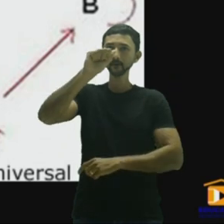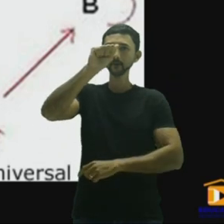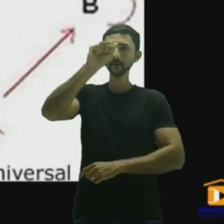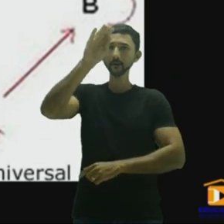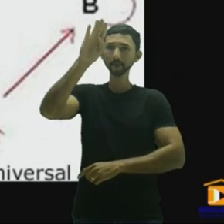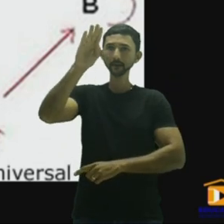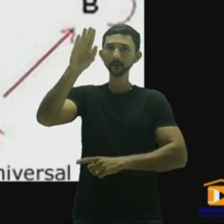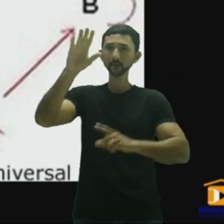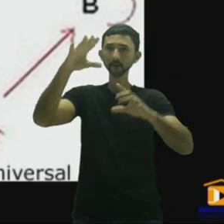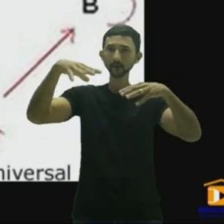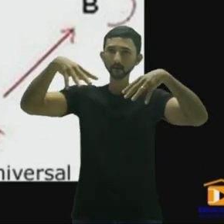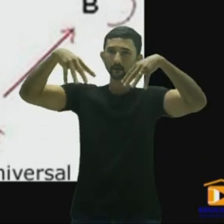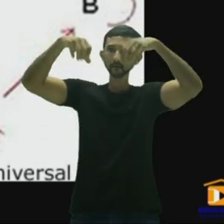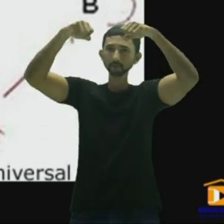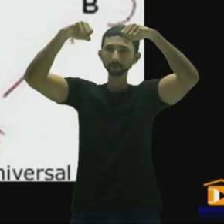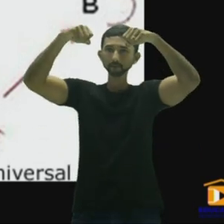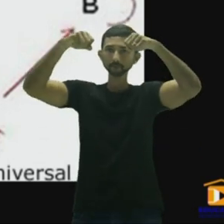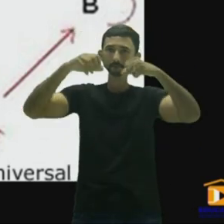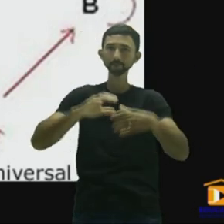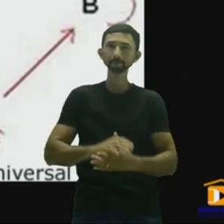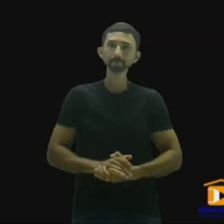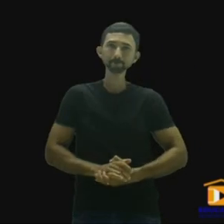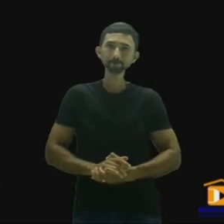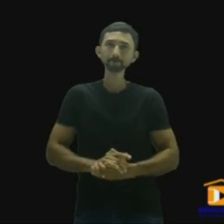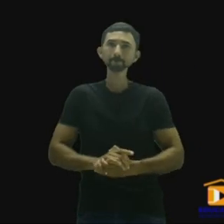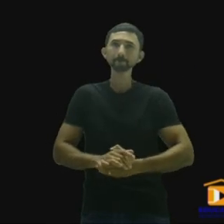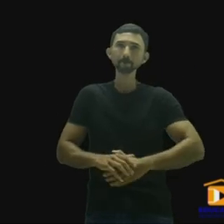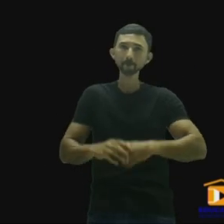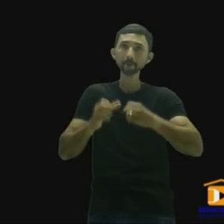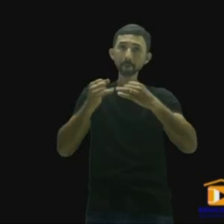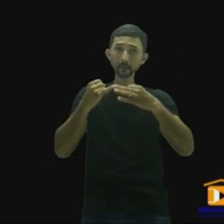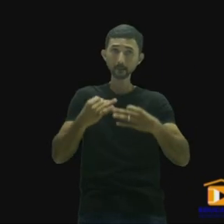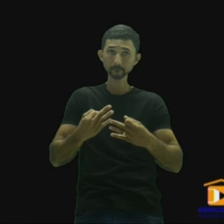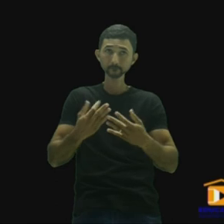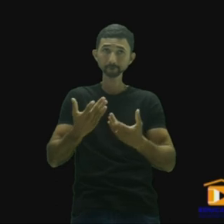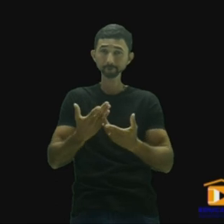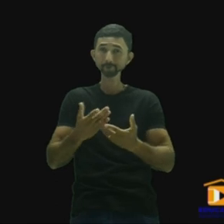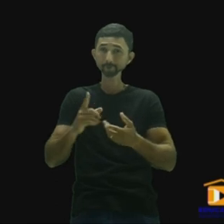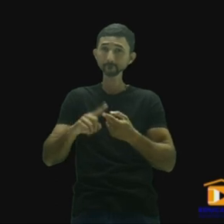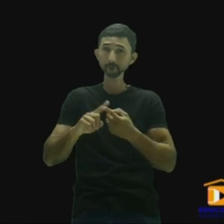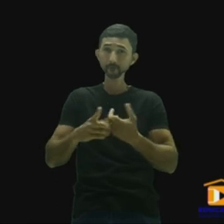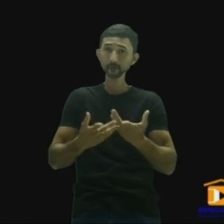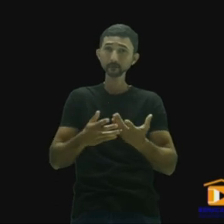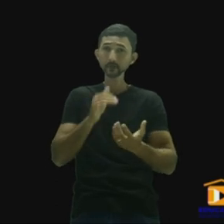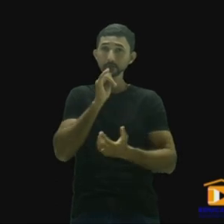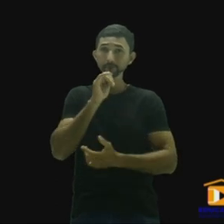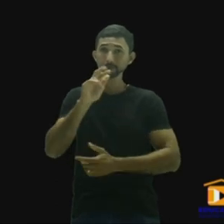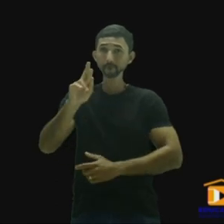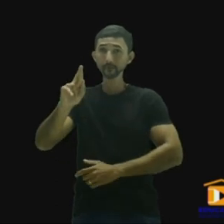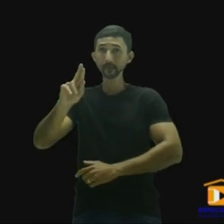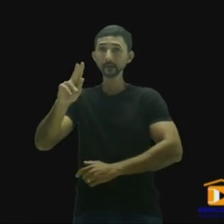Universal. Beleza? Pessoal, ainda falando de hereditariedade, né, nós temos aqui o fator RH, tá?